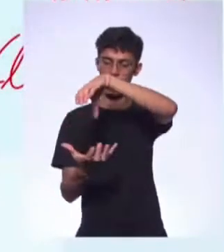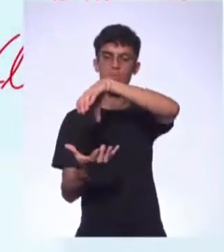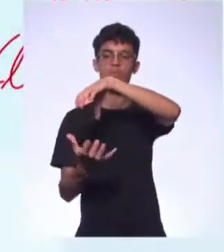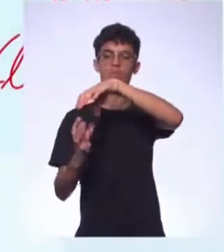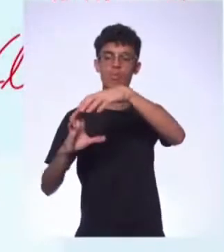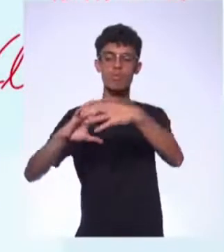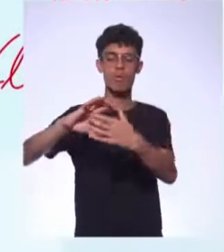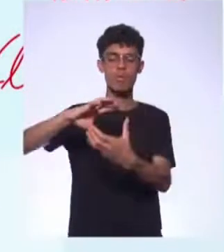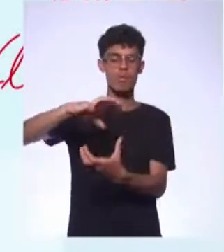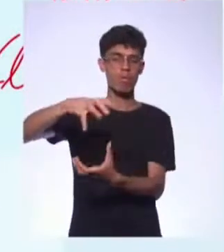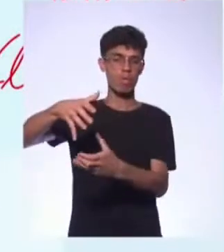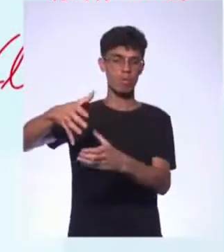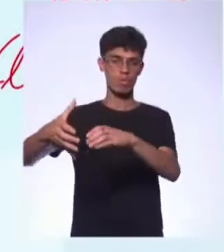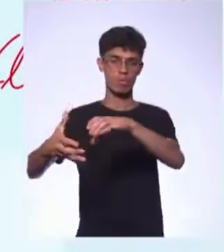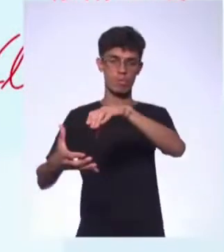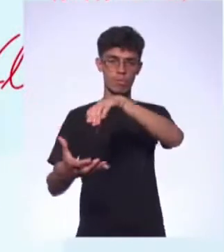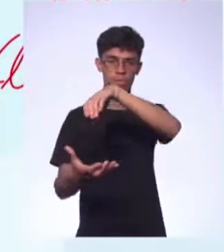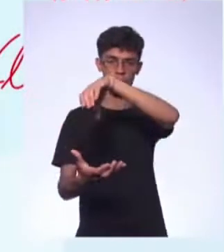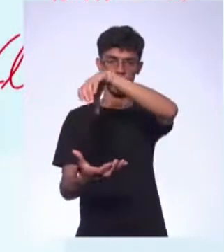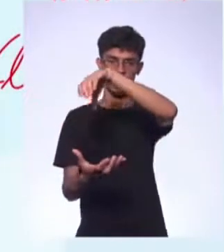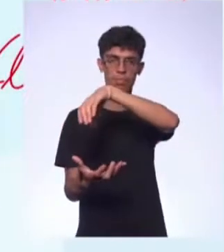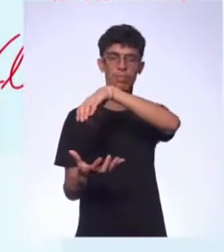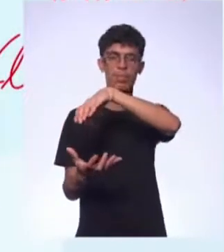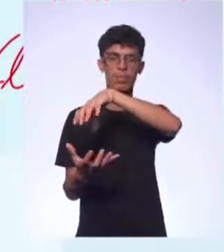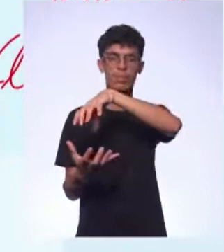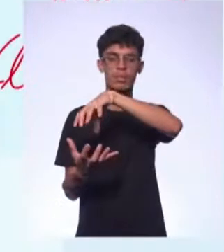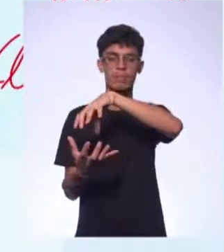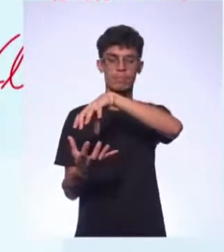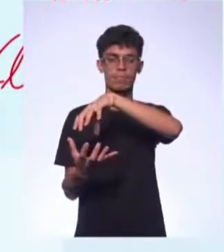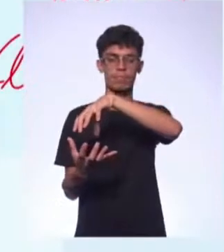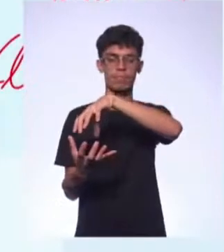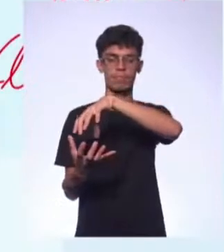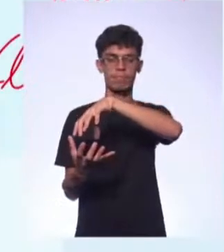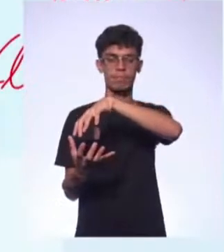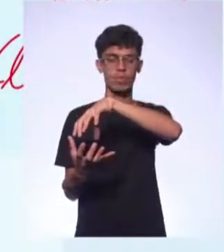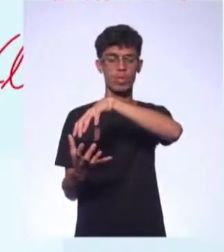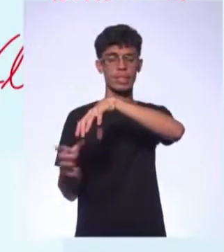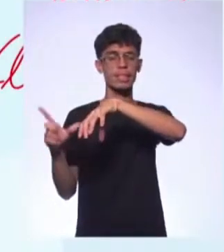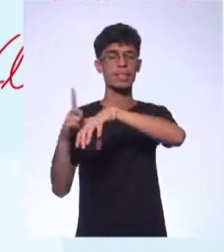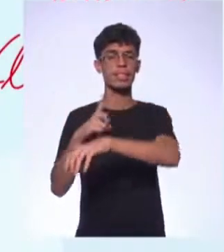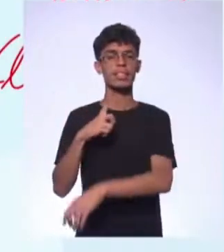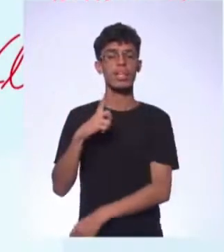Não sou um bom desenhista, mas o que acontece? Se você tem